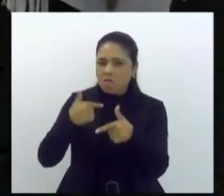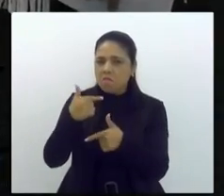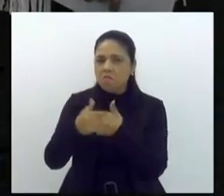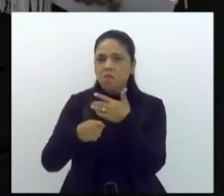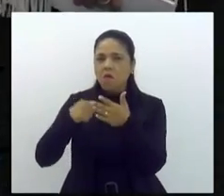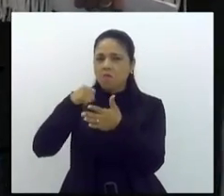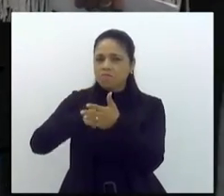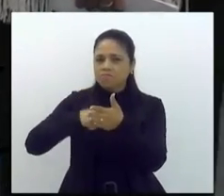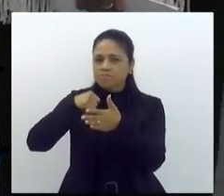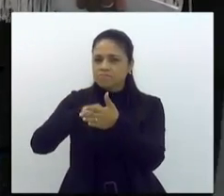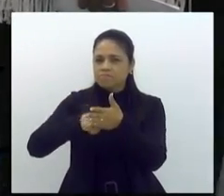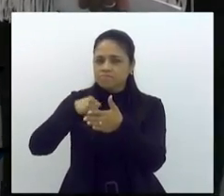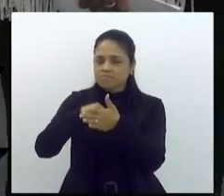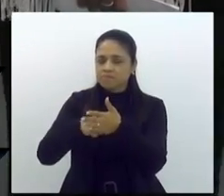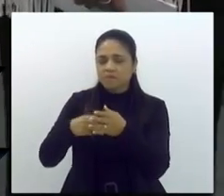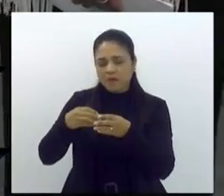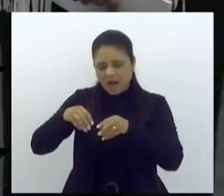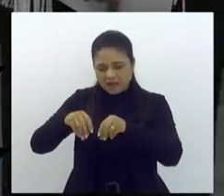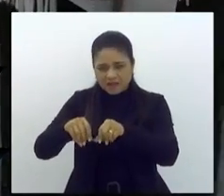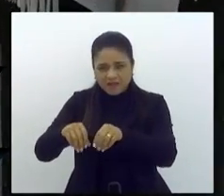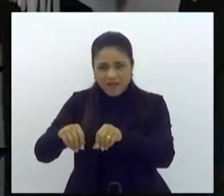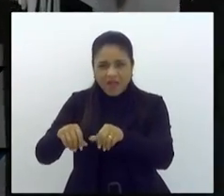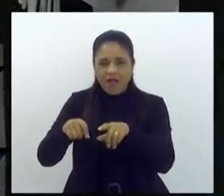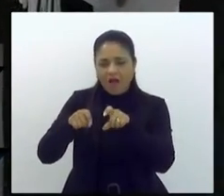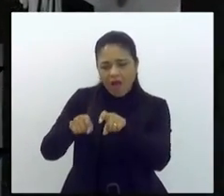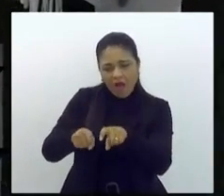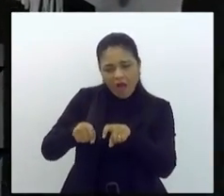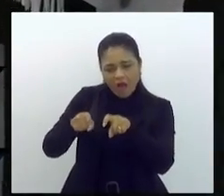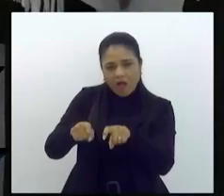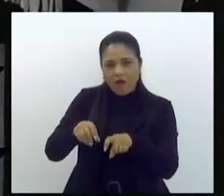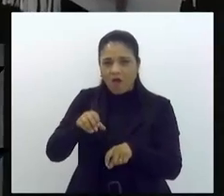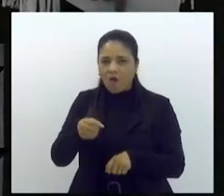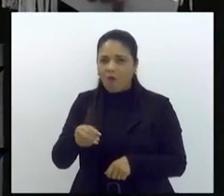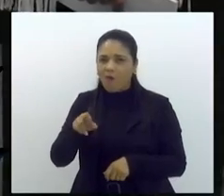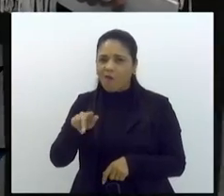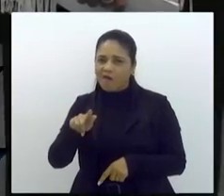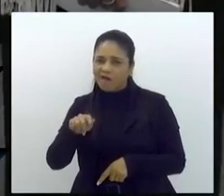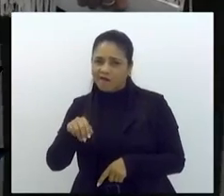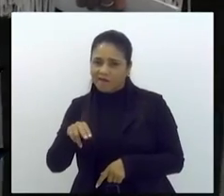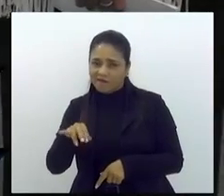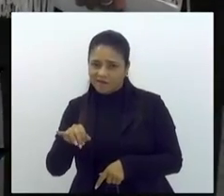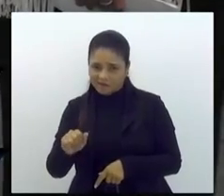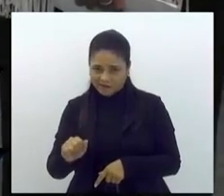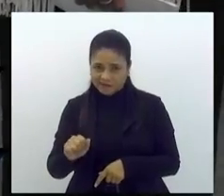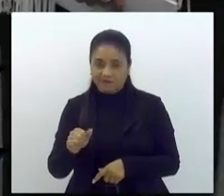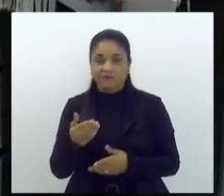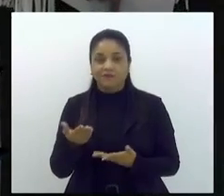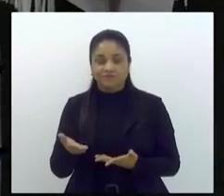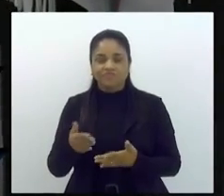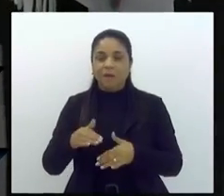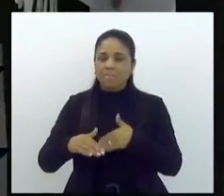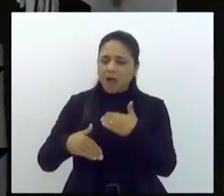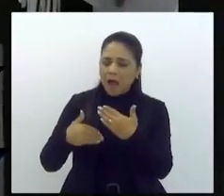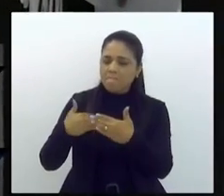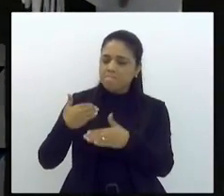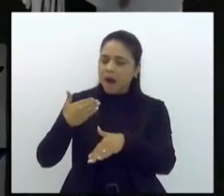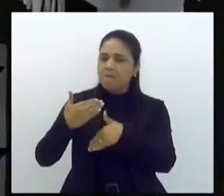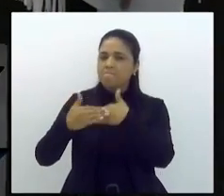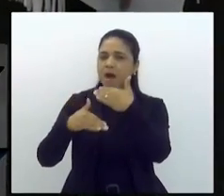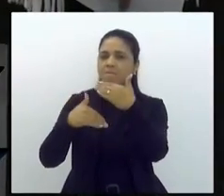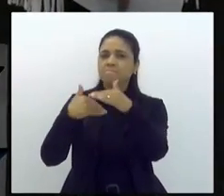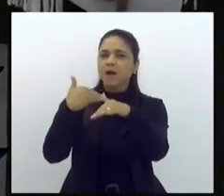na luta pela terra pela agricultura orgânica né E foi crescendo e hoje